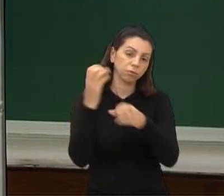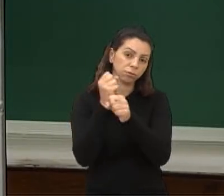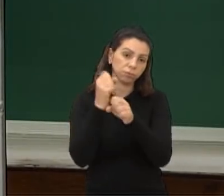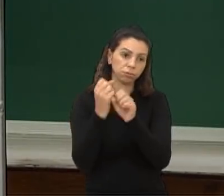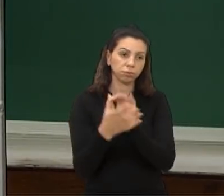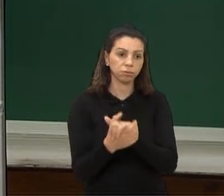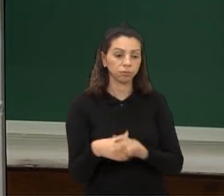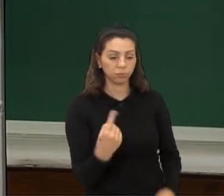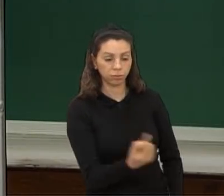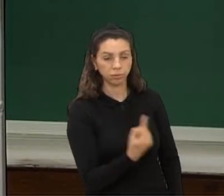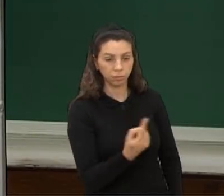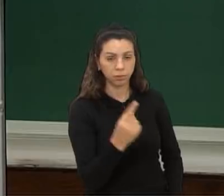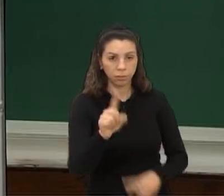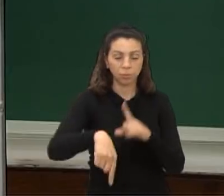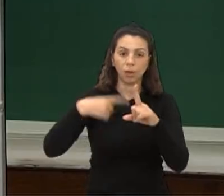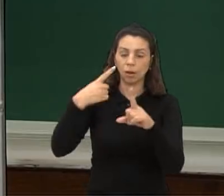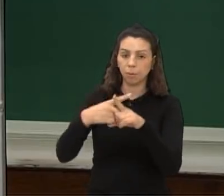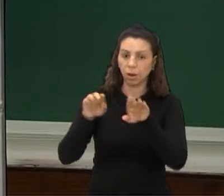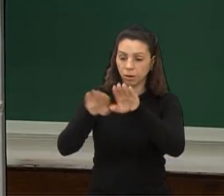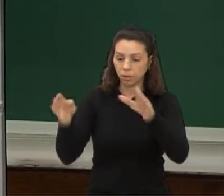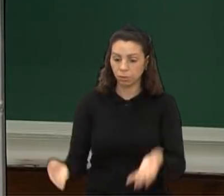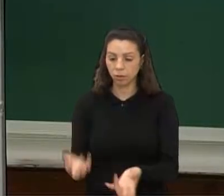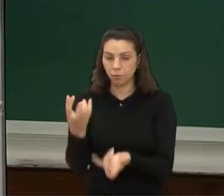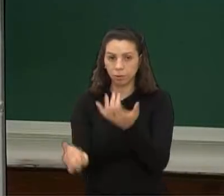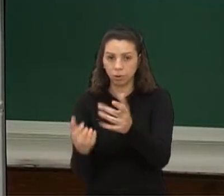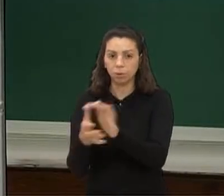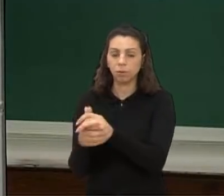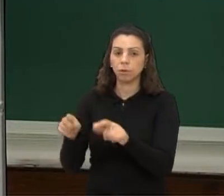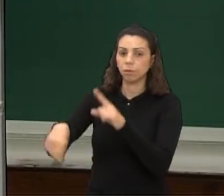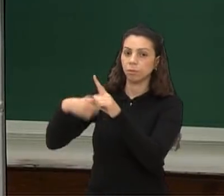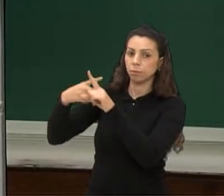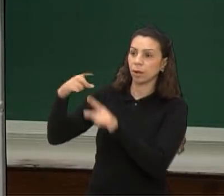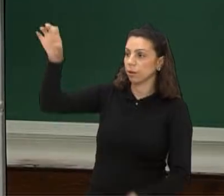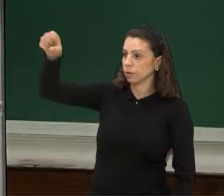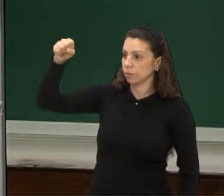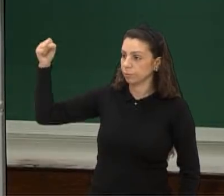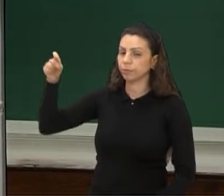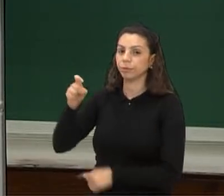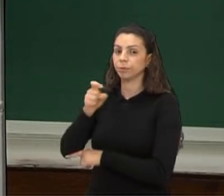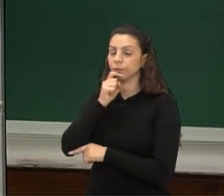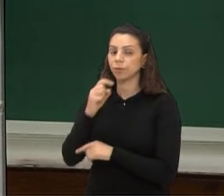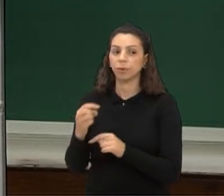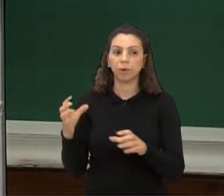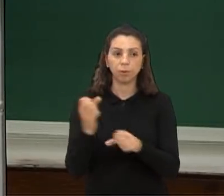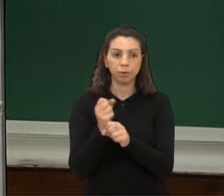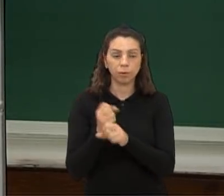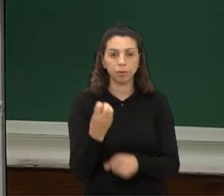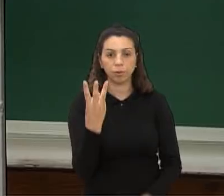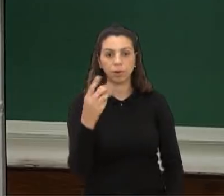do liquidificador, do fogão e da geladeira, o total é quanto?